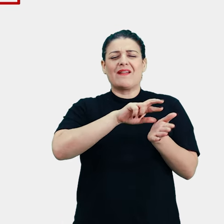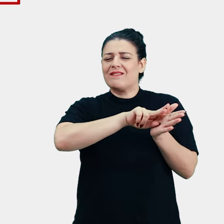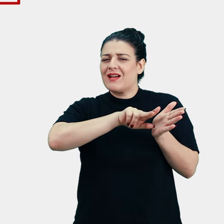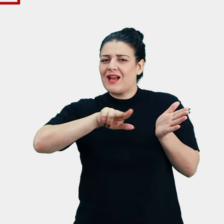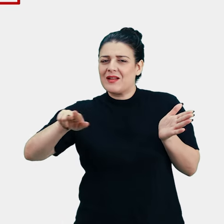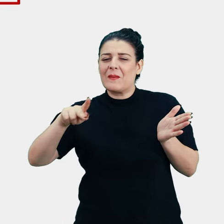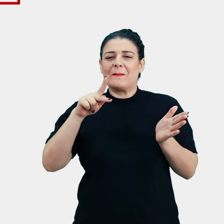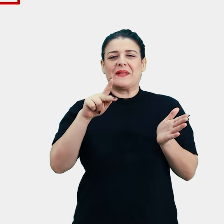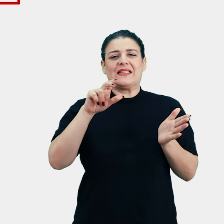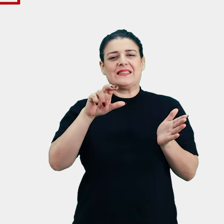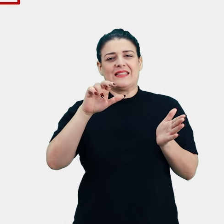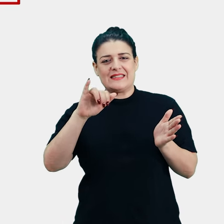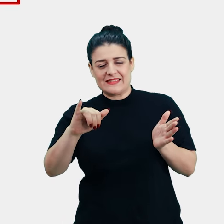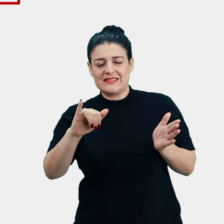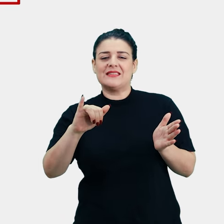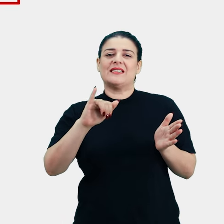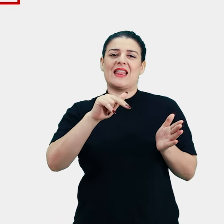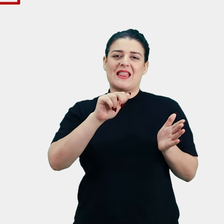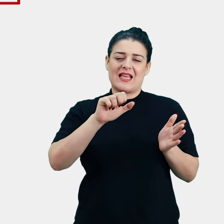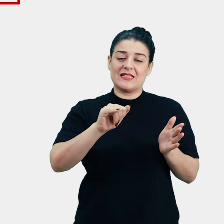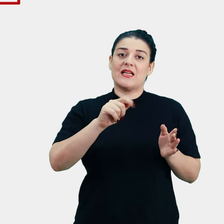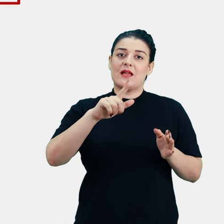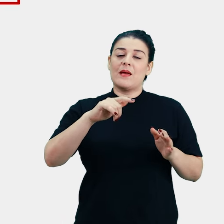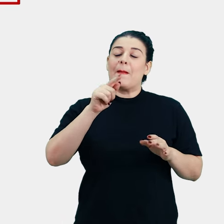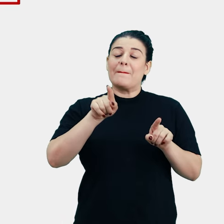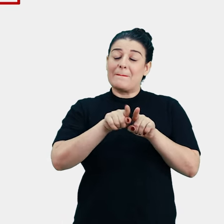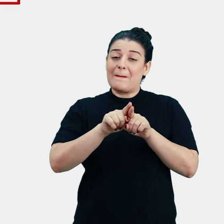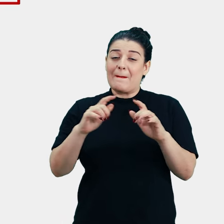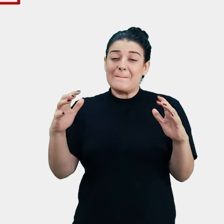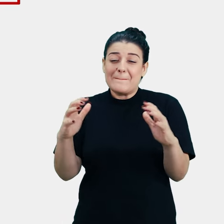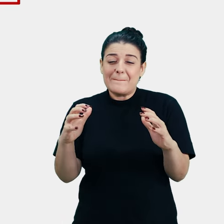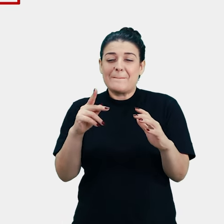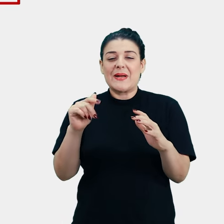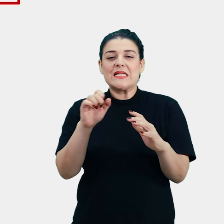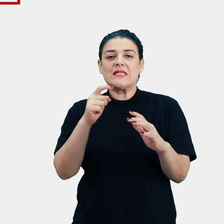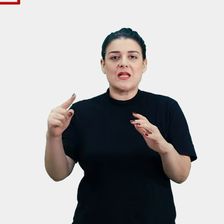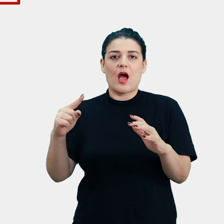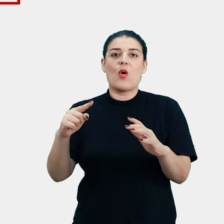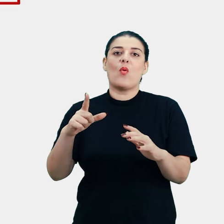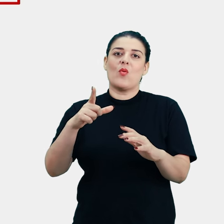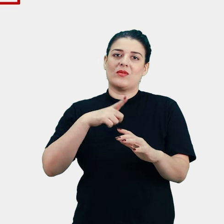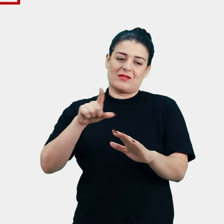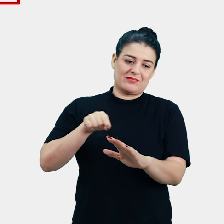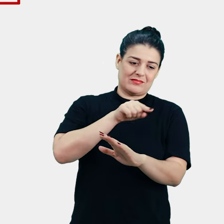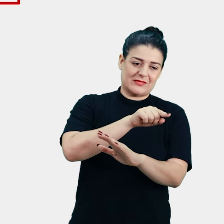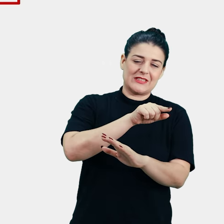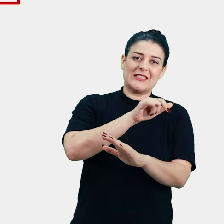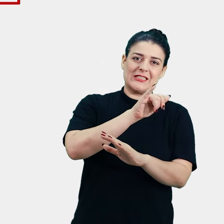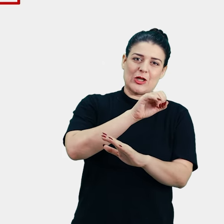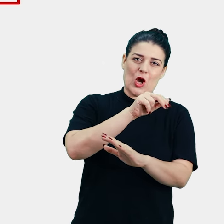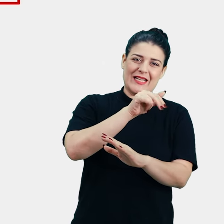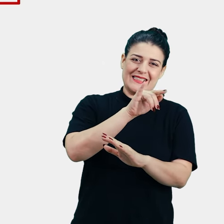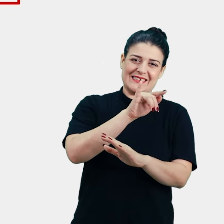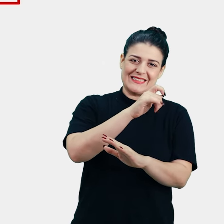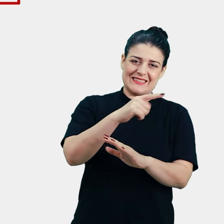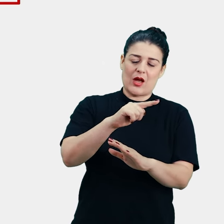são exemplos de fontes, pressão atmosférica. Com o surgimento dessas fontes de ionização à pressão atmosférica,